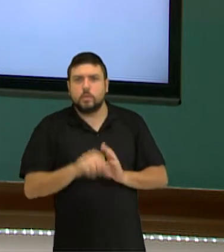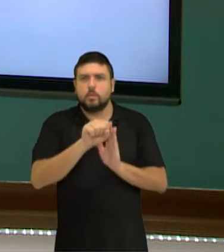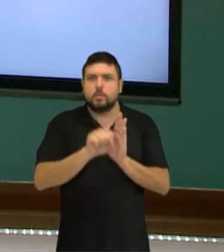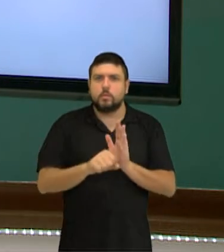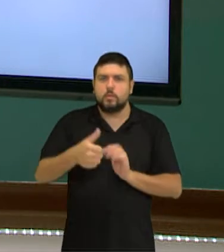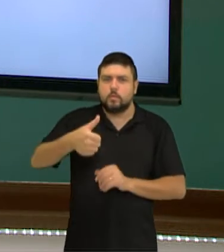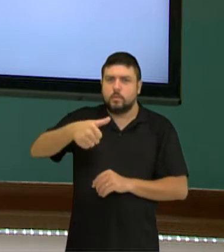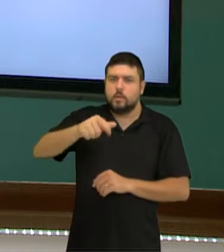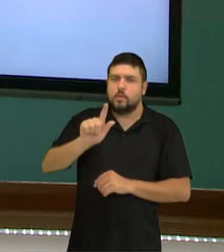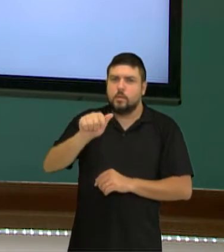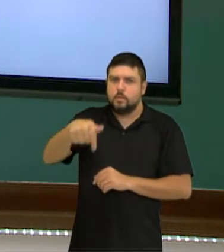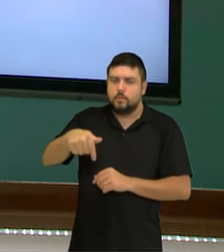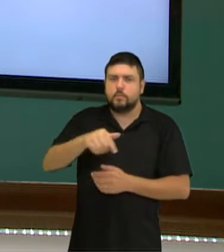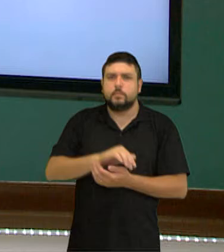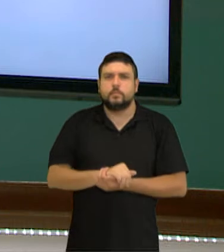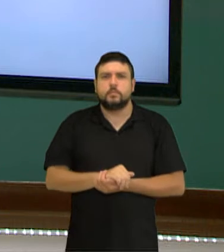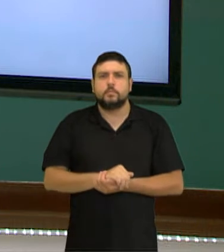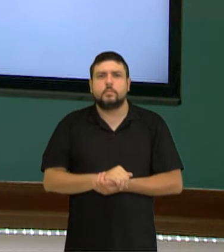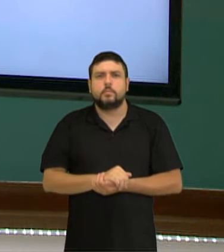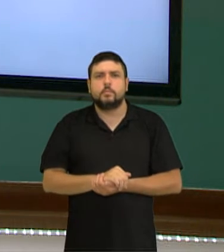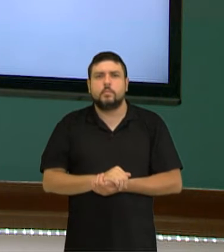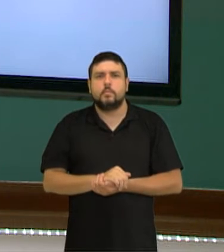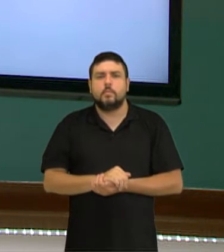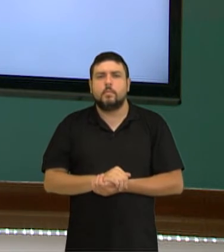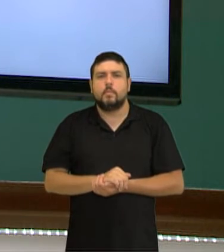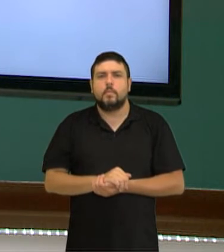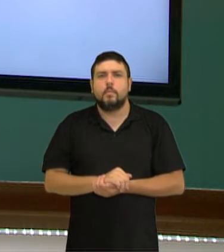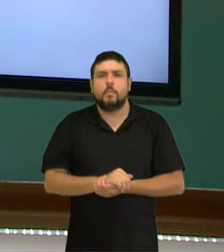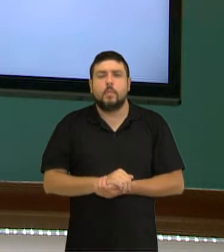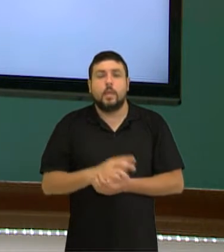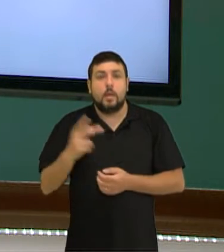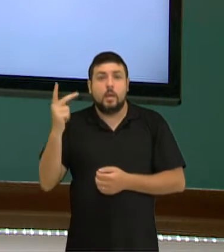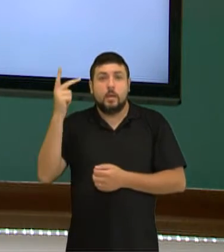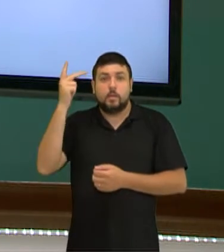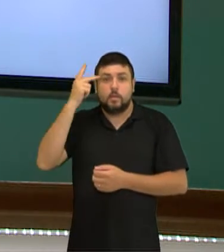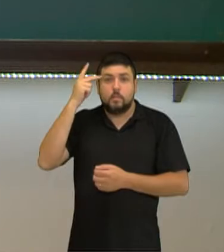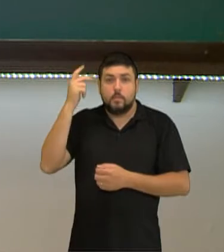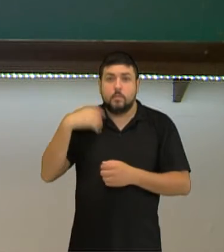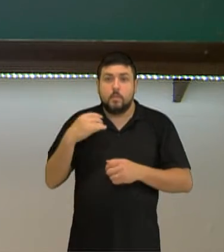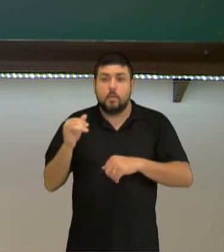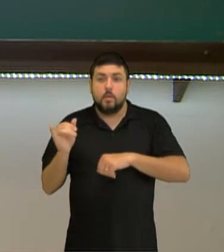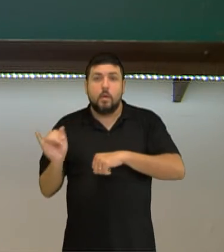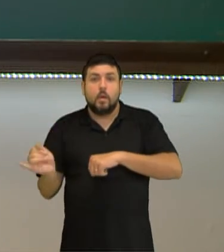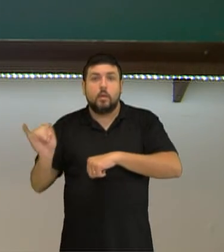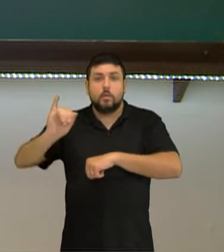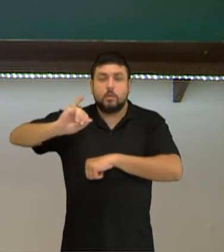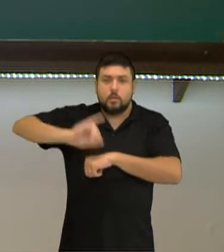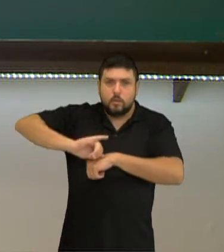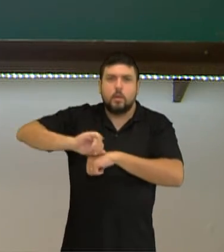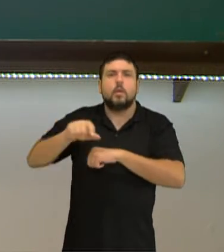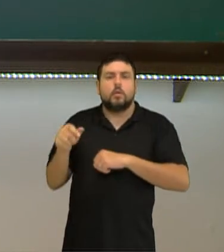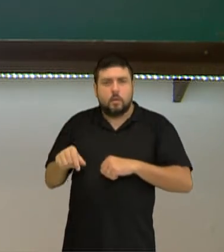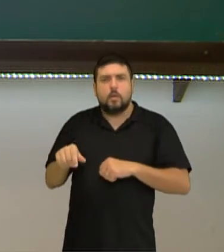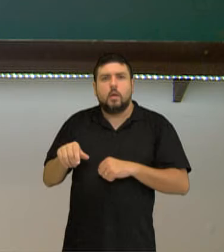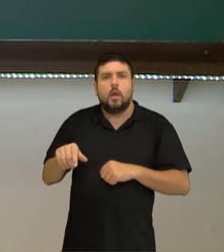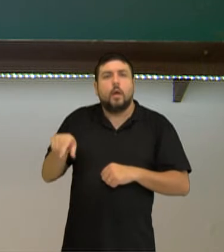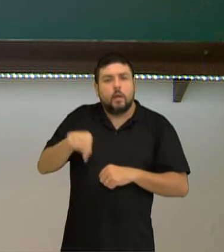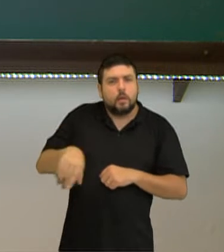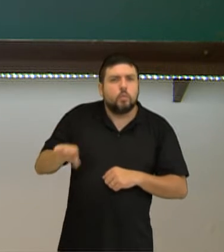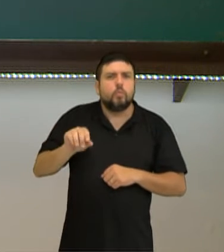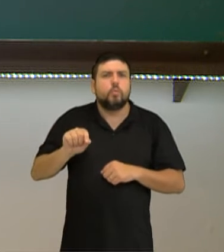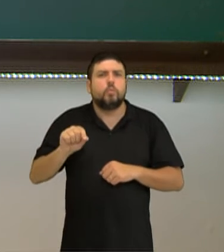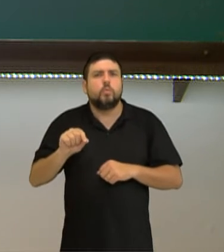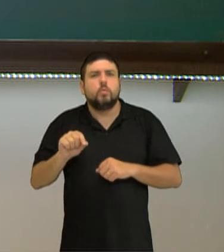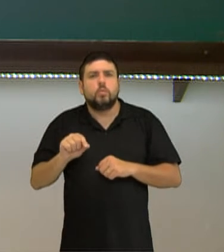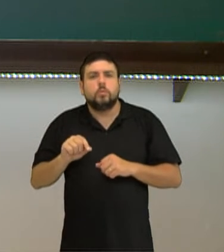século XVII. São Paulo, a capital bandeirante, né? Então, as bandeiras é um movimento típico de São Paulo, né, da